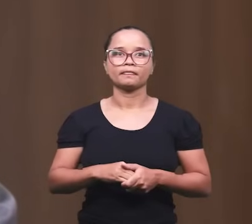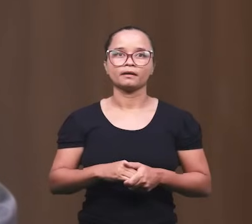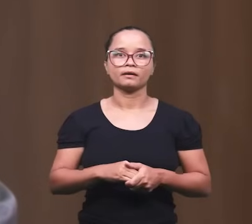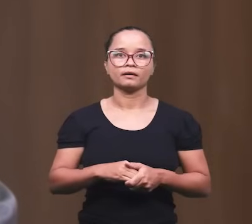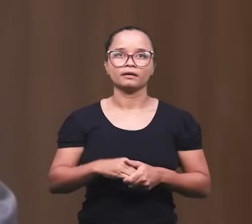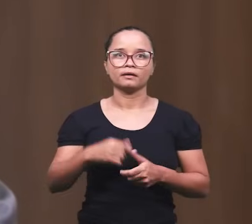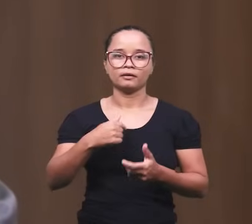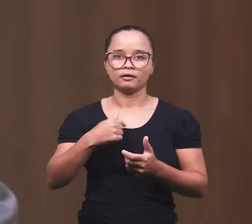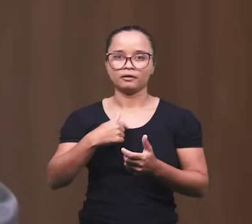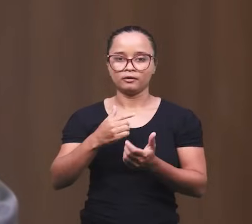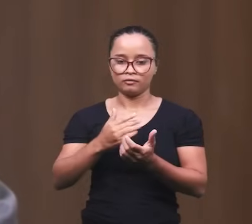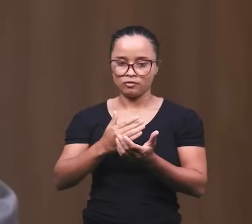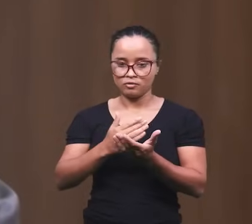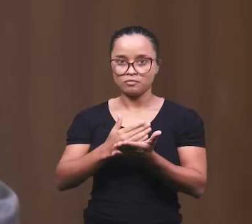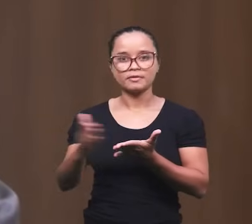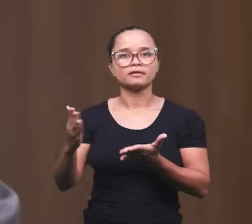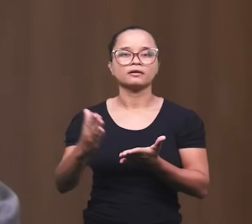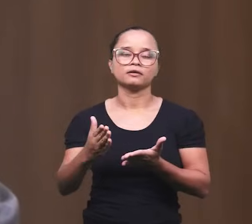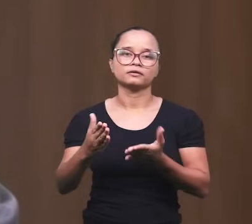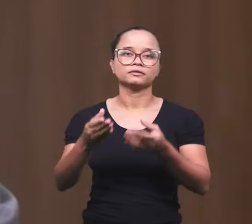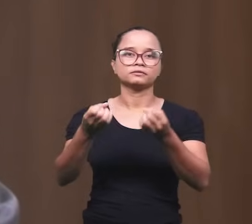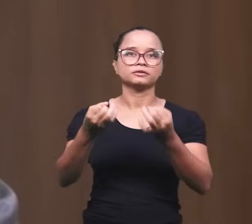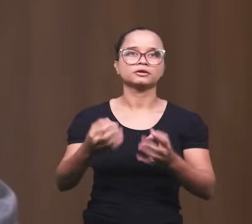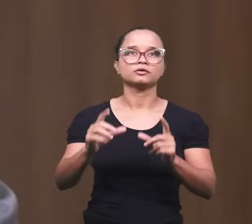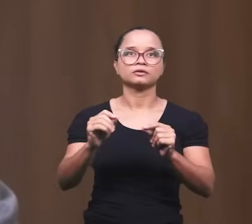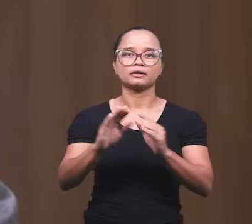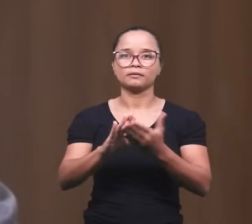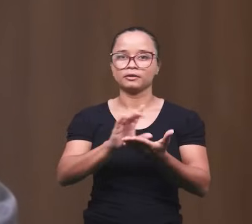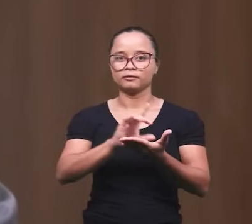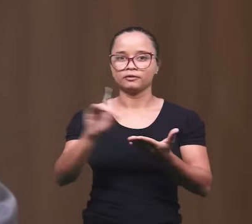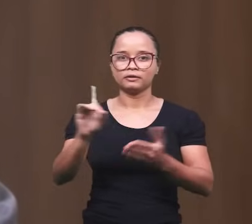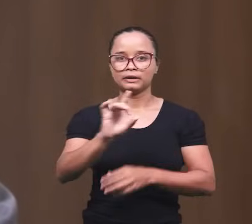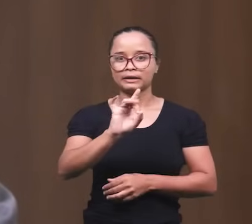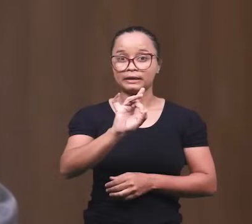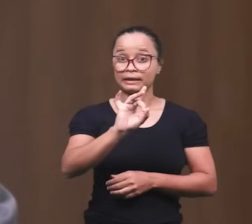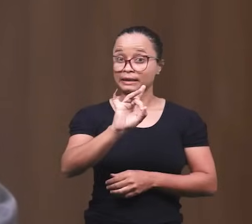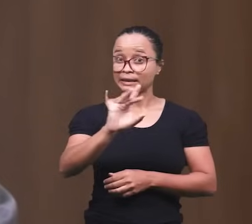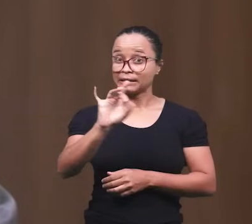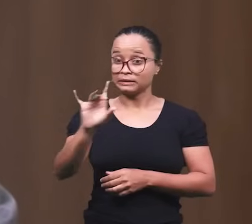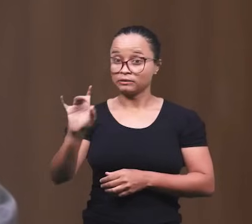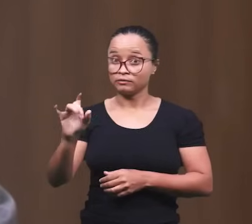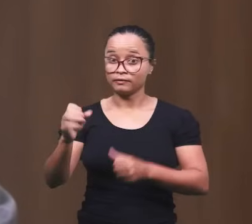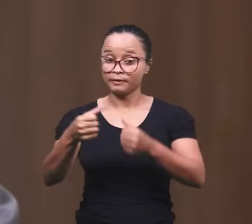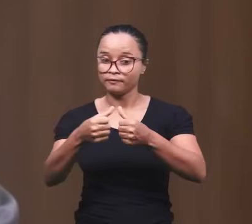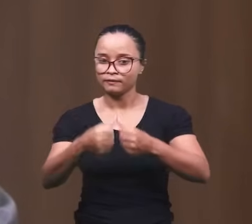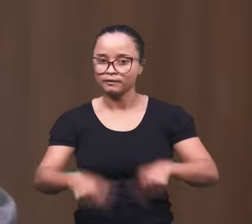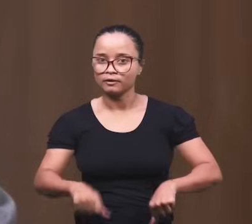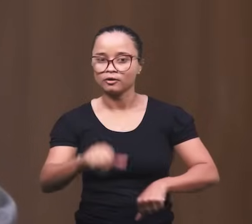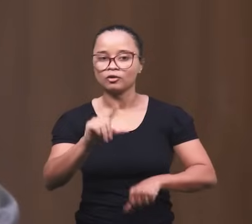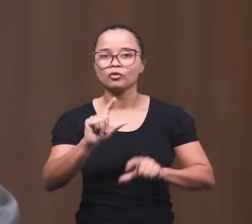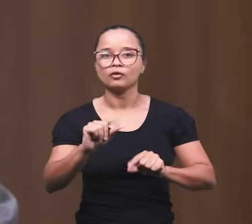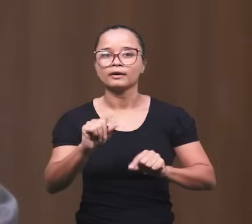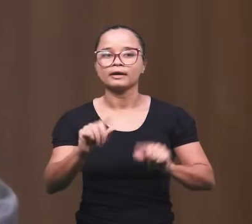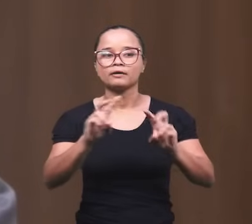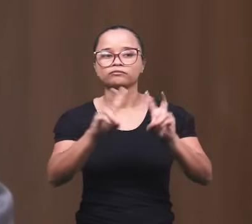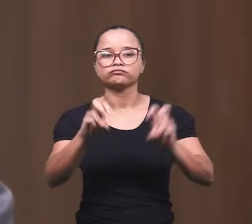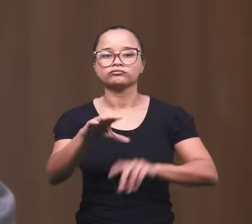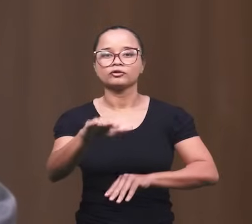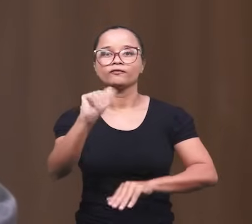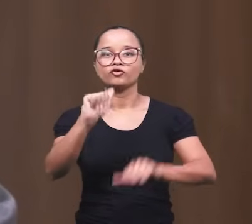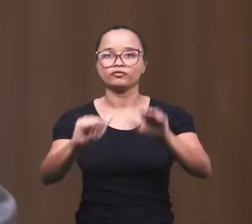uma linha dizendo o seguinte a palavra do senhor fala assim cada um fique naquilo que foi chamado